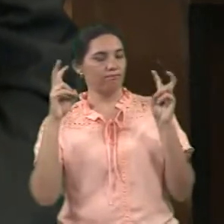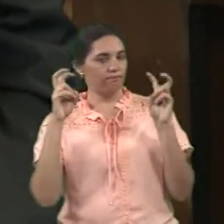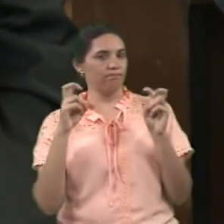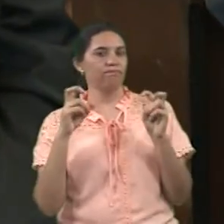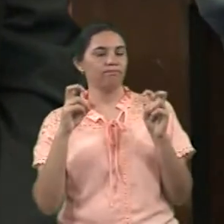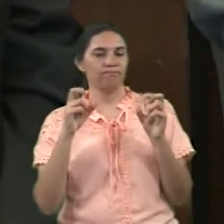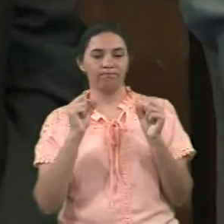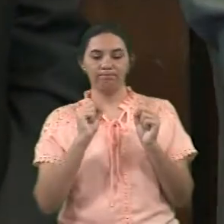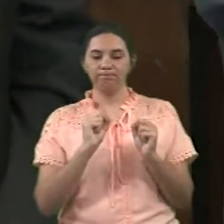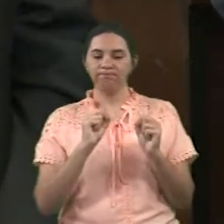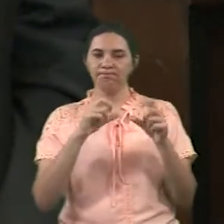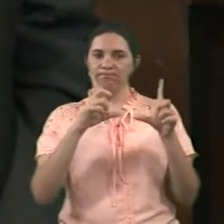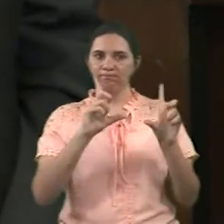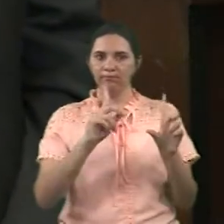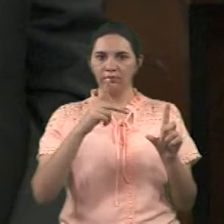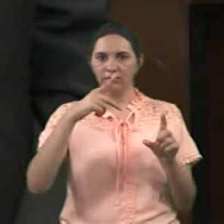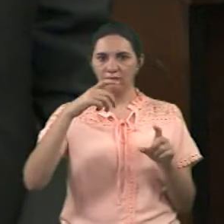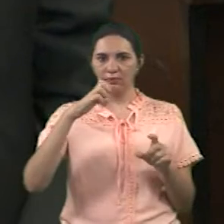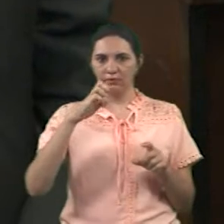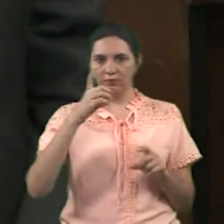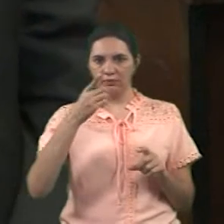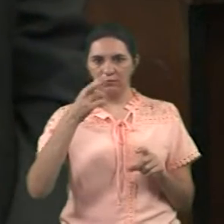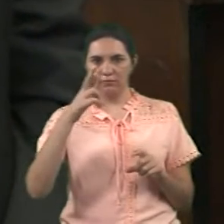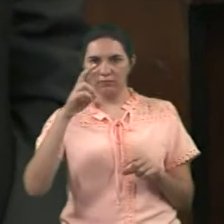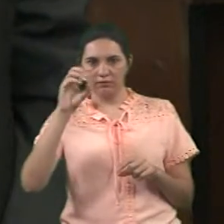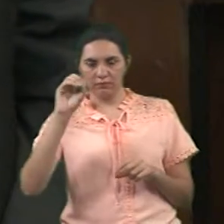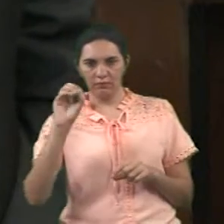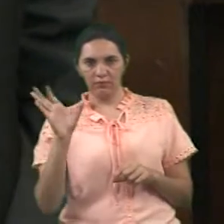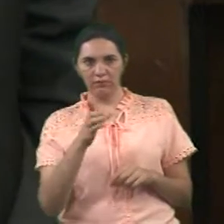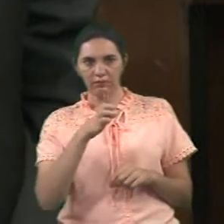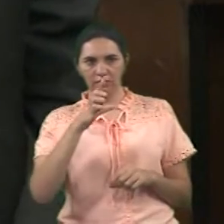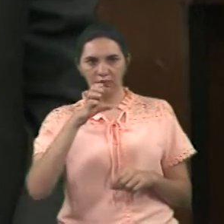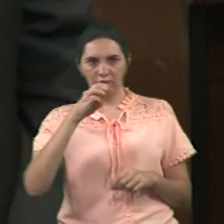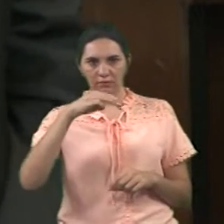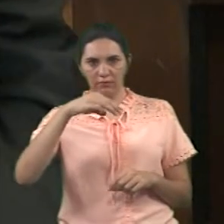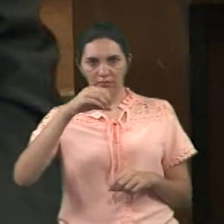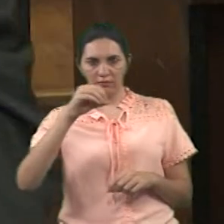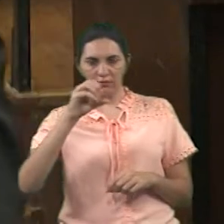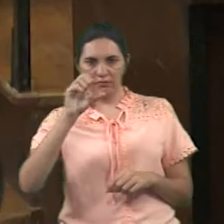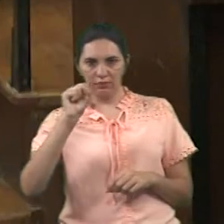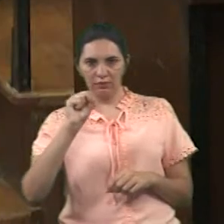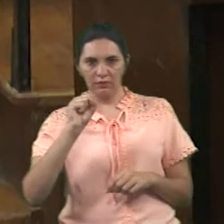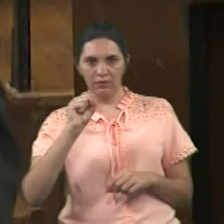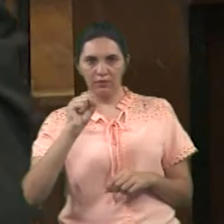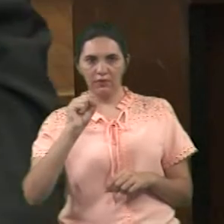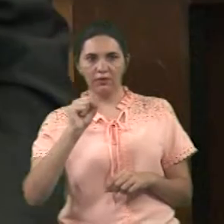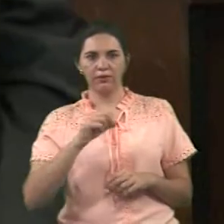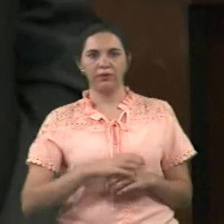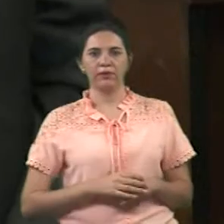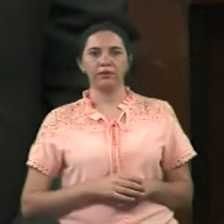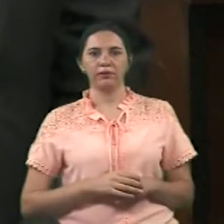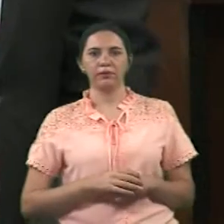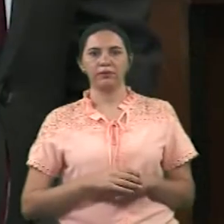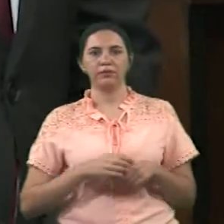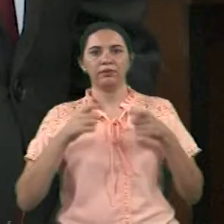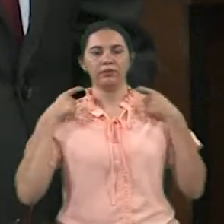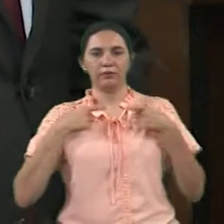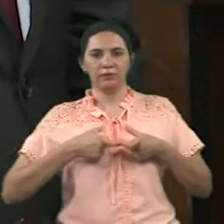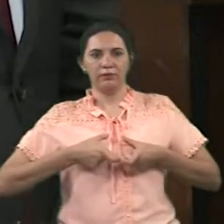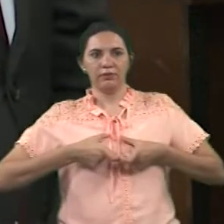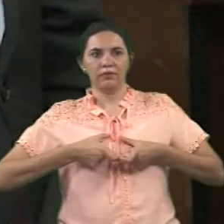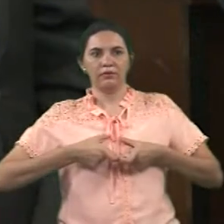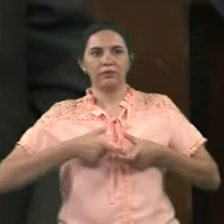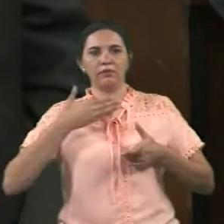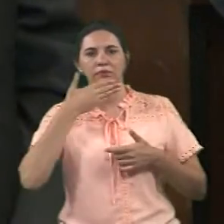a homenagem ao Pedro Lemos Costa eo troféu de terceiro melhor pinscher no